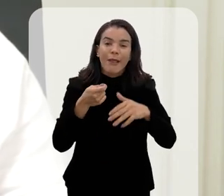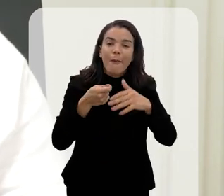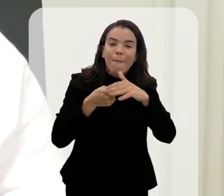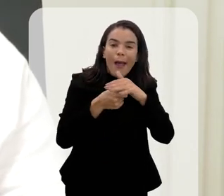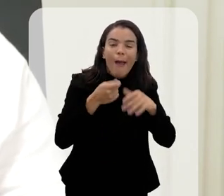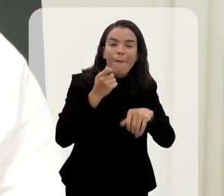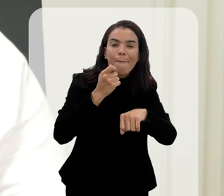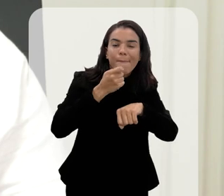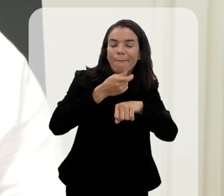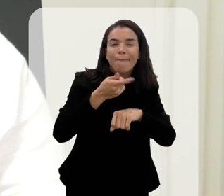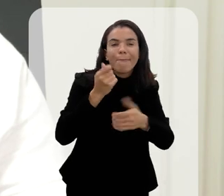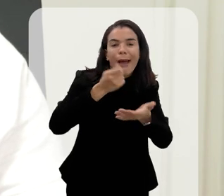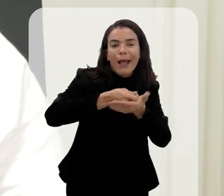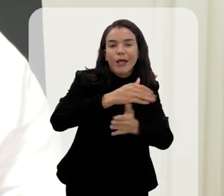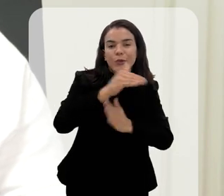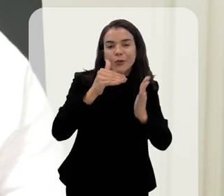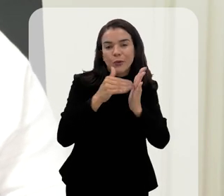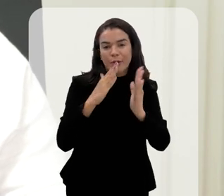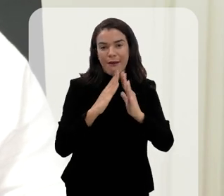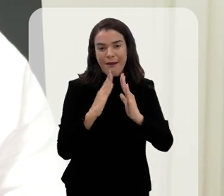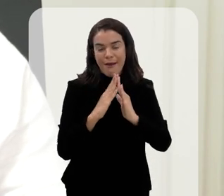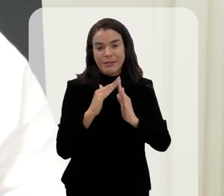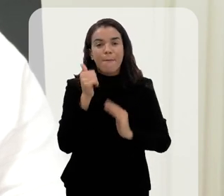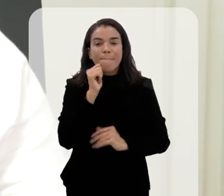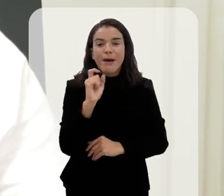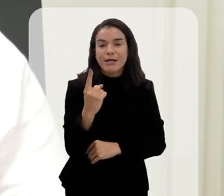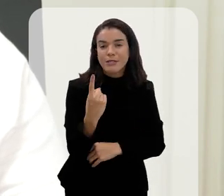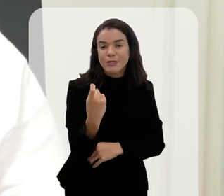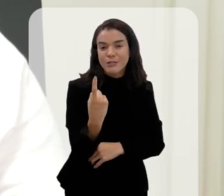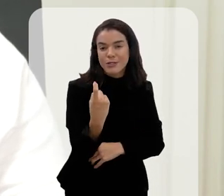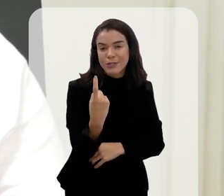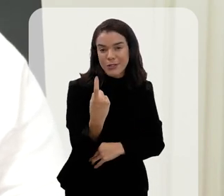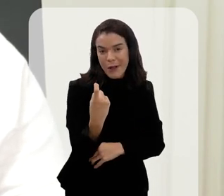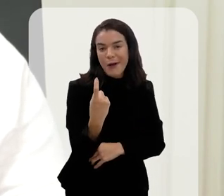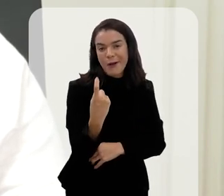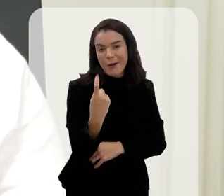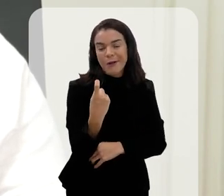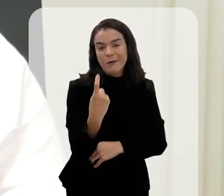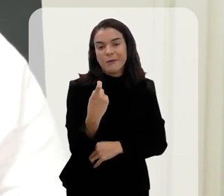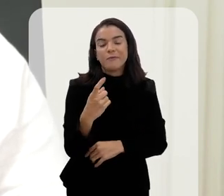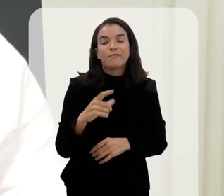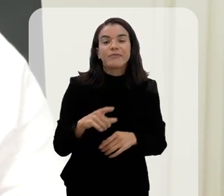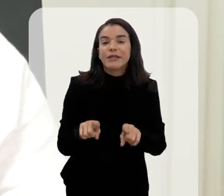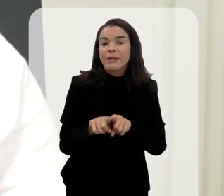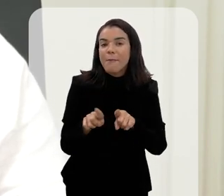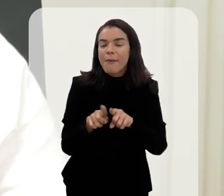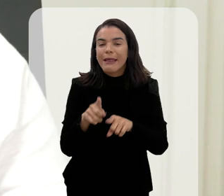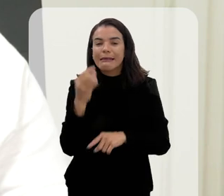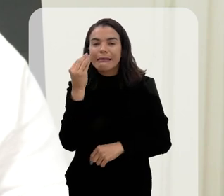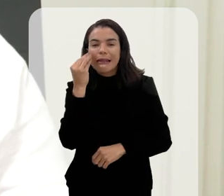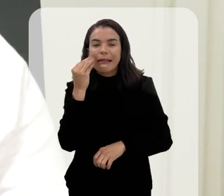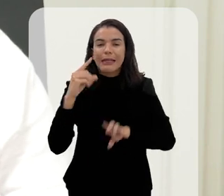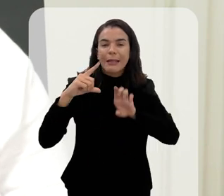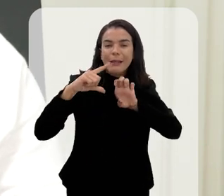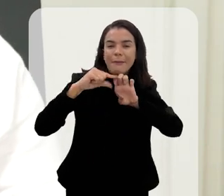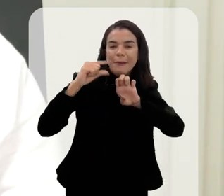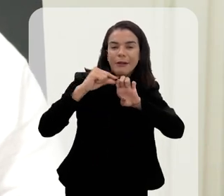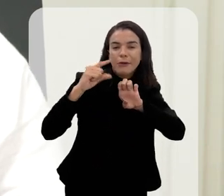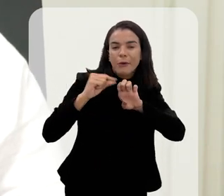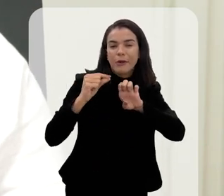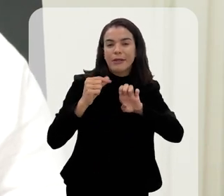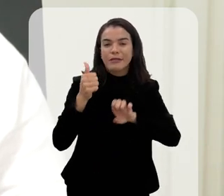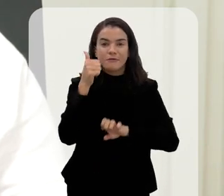da sua casa, são mães solo, por exemplo, e que buscam, nesse processo de